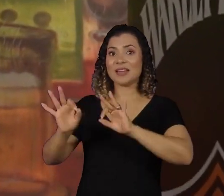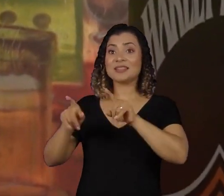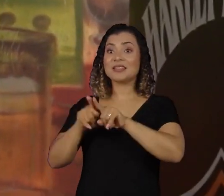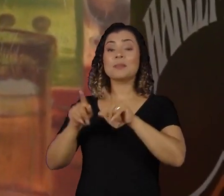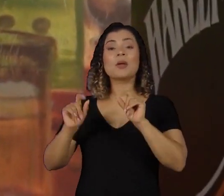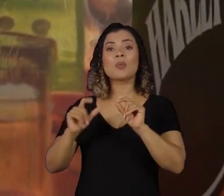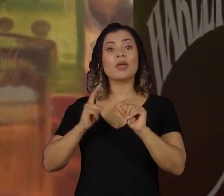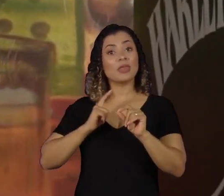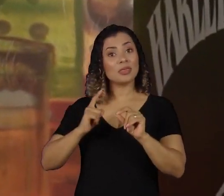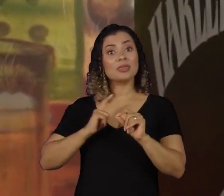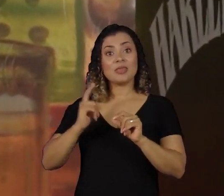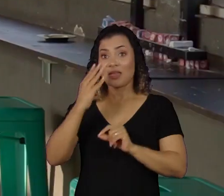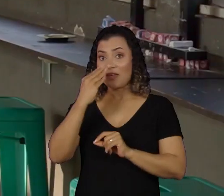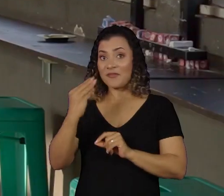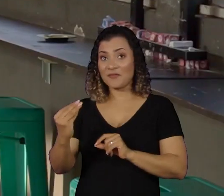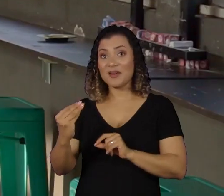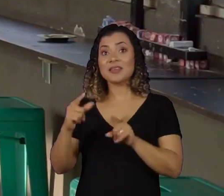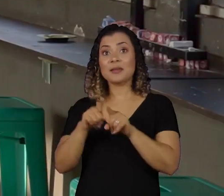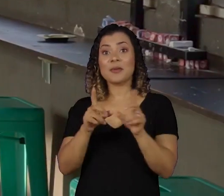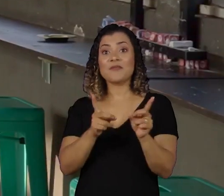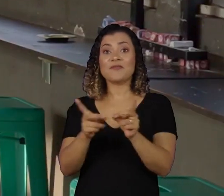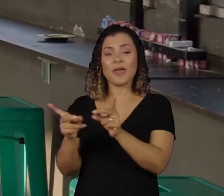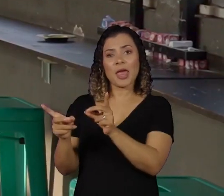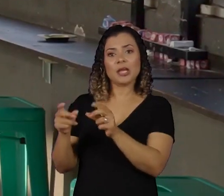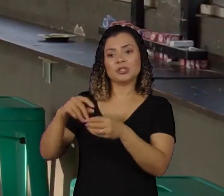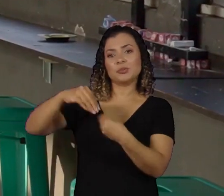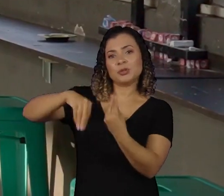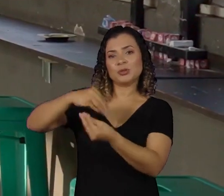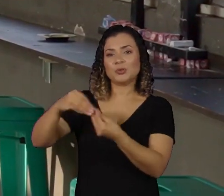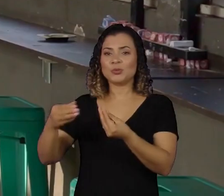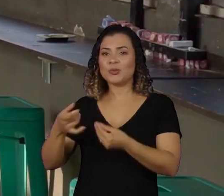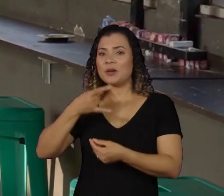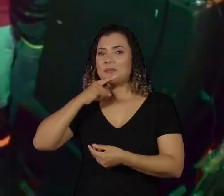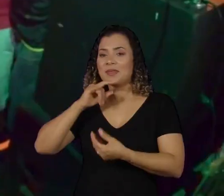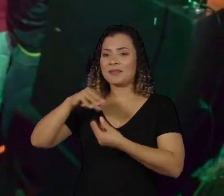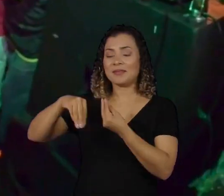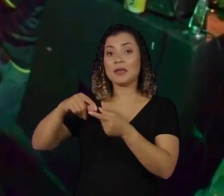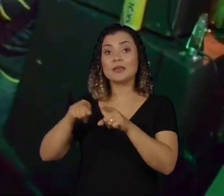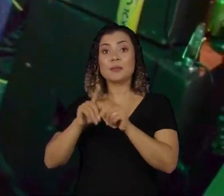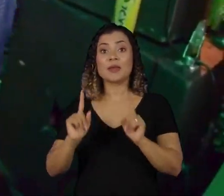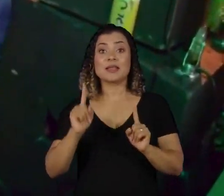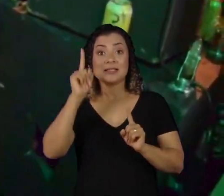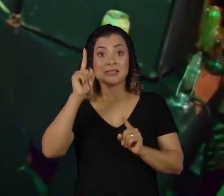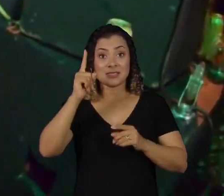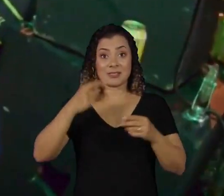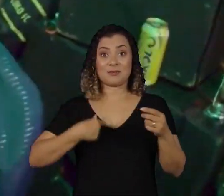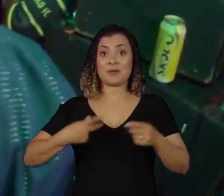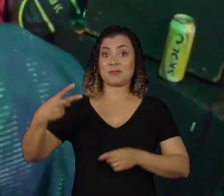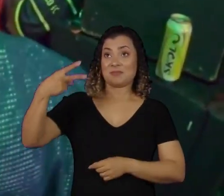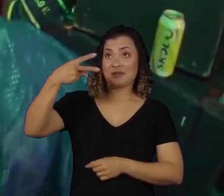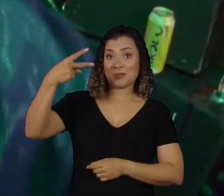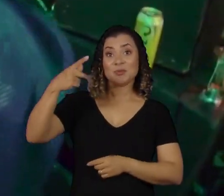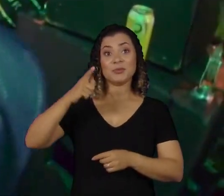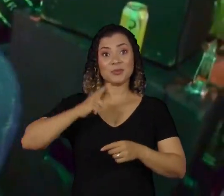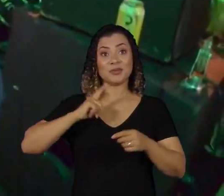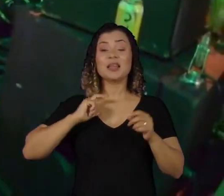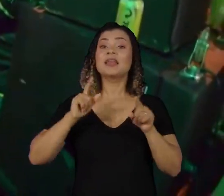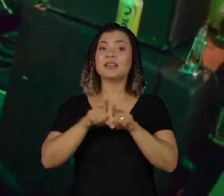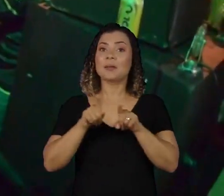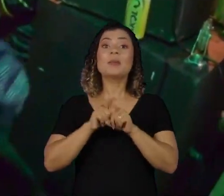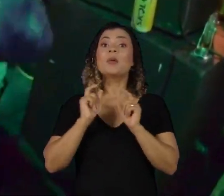Kombi que vende drinks. Em cima a gente conta com a hamburgueria, né? E a sinuca. A parte de baixo onde é que rola os shows.